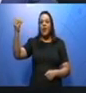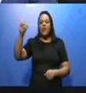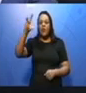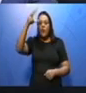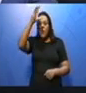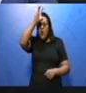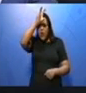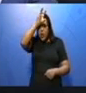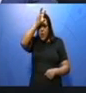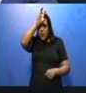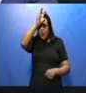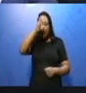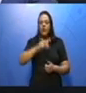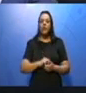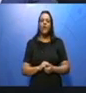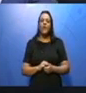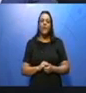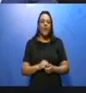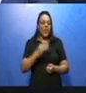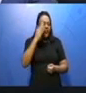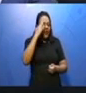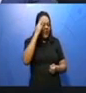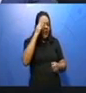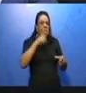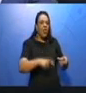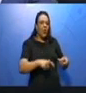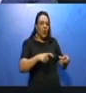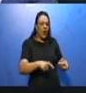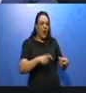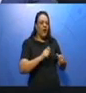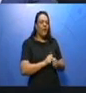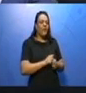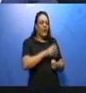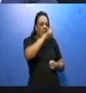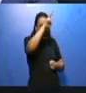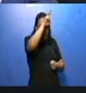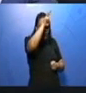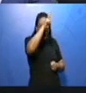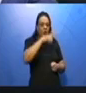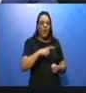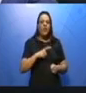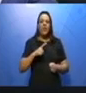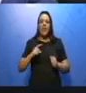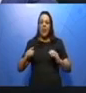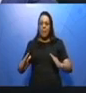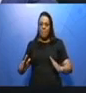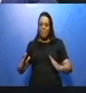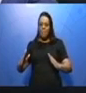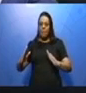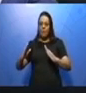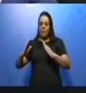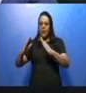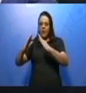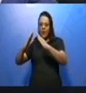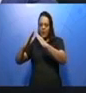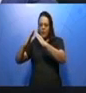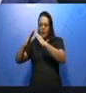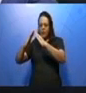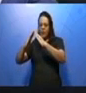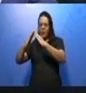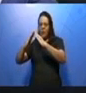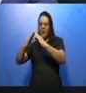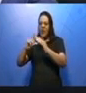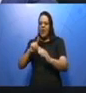que vai falar do Egito, das pirâmides, que alguém vai contar e que vai surgir um menino inesperadamente, que vai